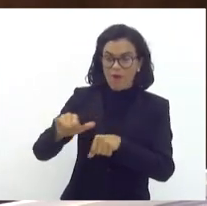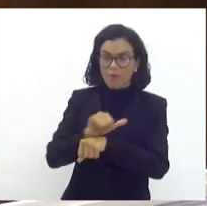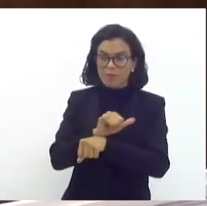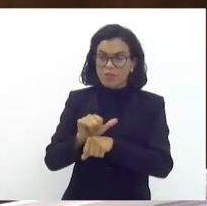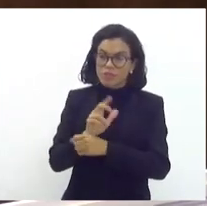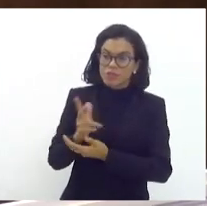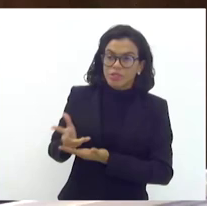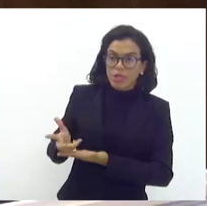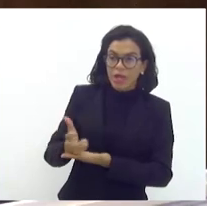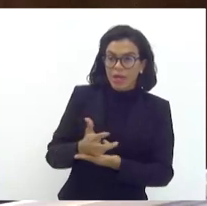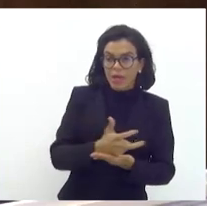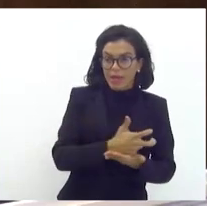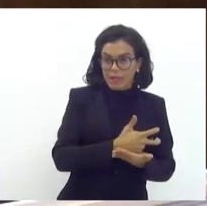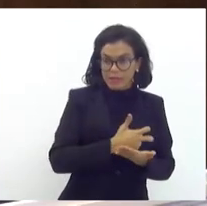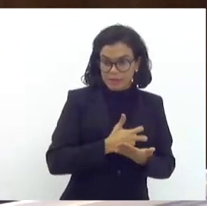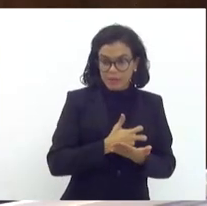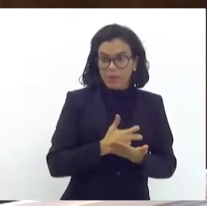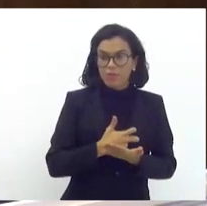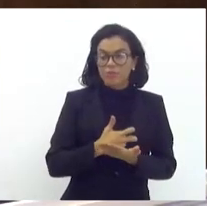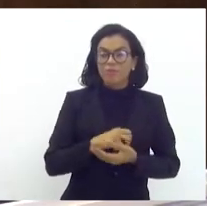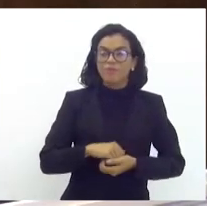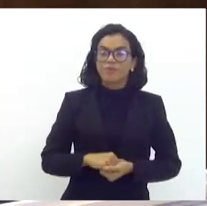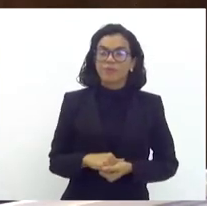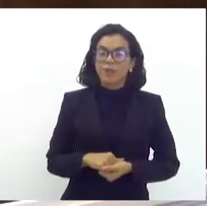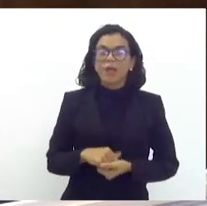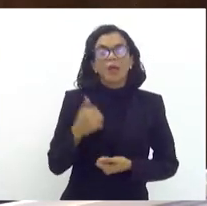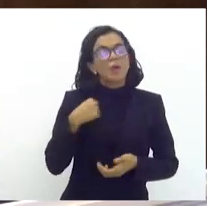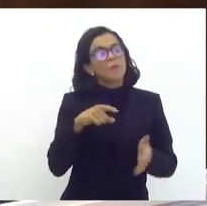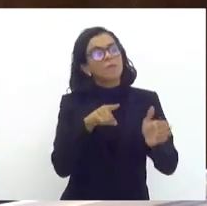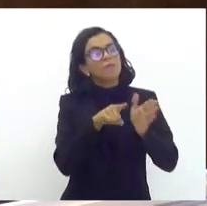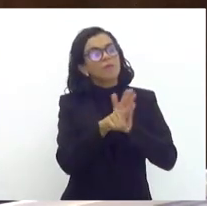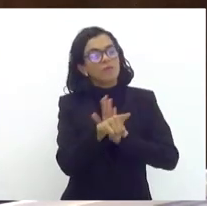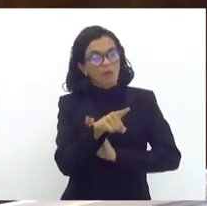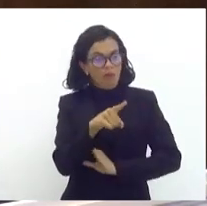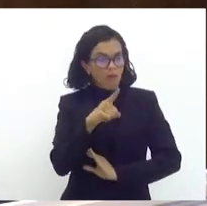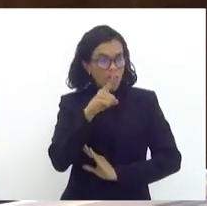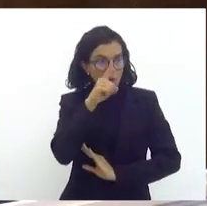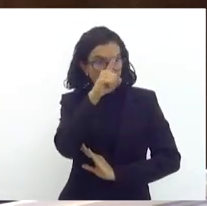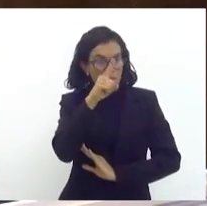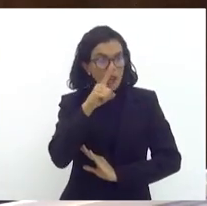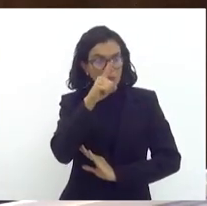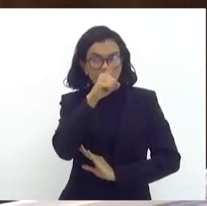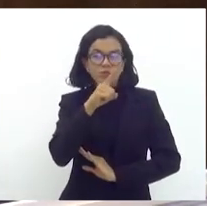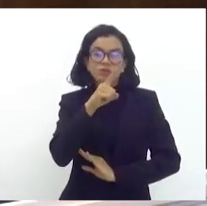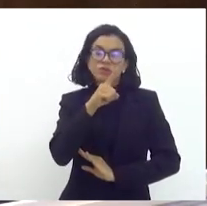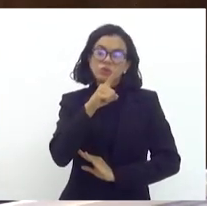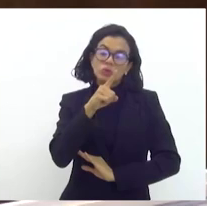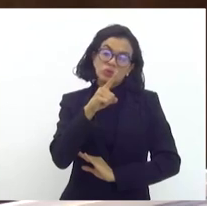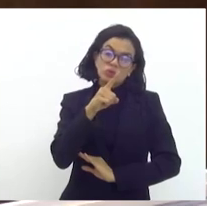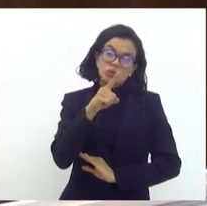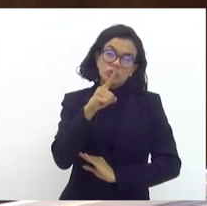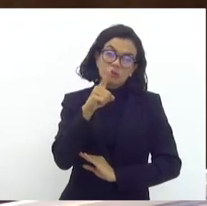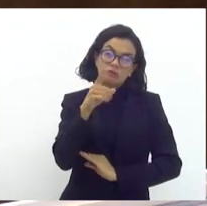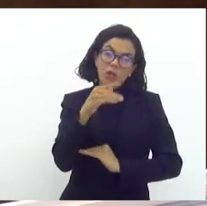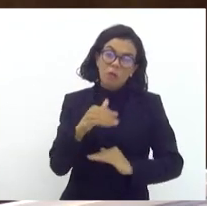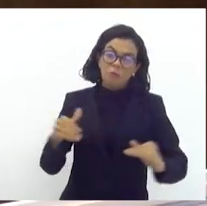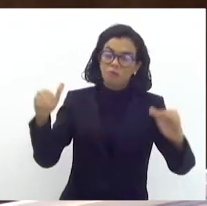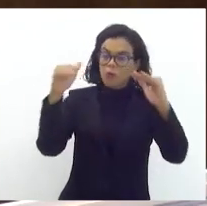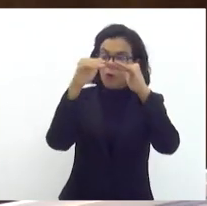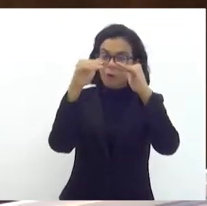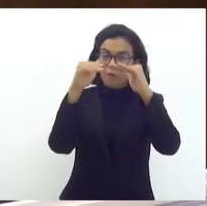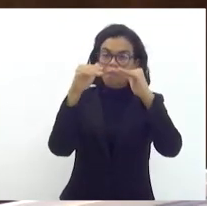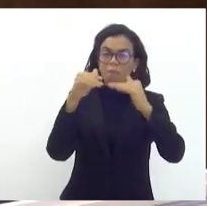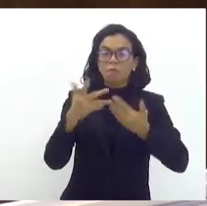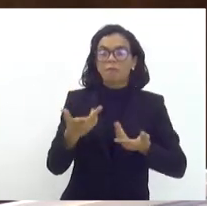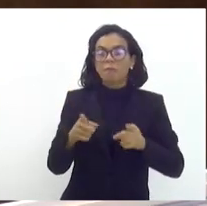empresas e eu queria perguntar se isso não corre o risco do Simples Nacional ficar obsoleto né mas o Simples Nacional